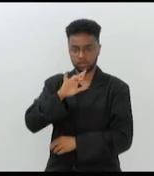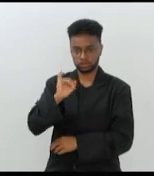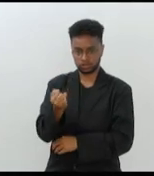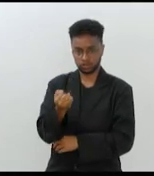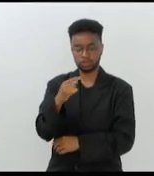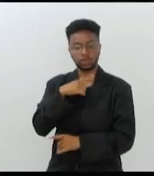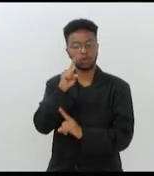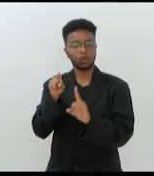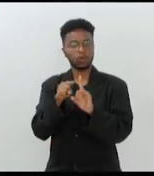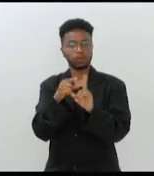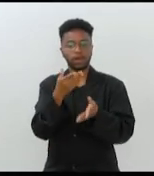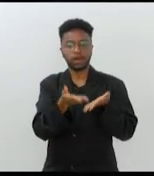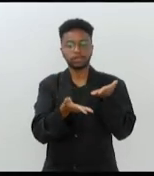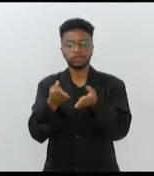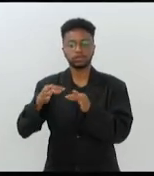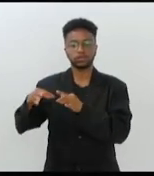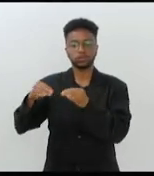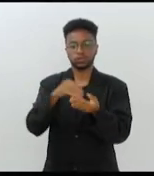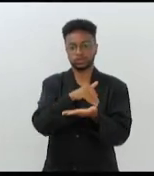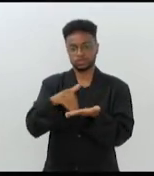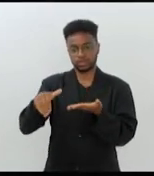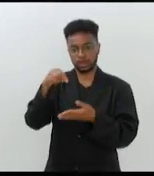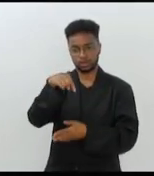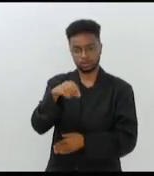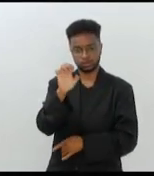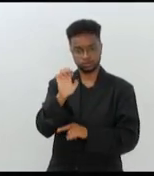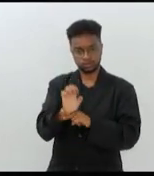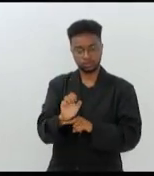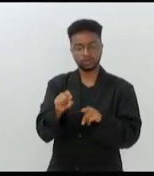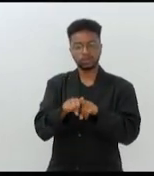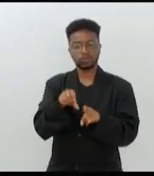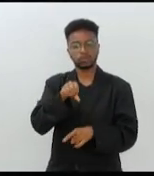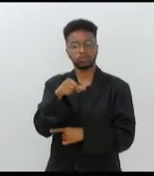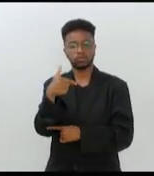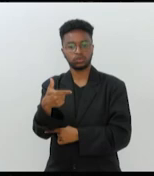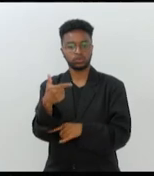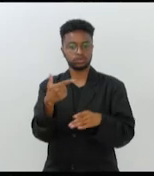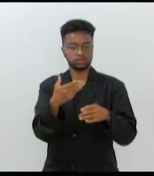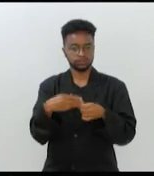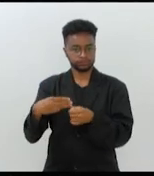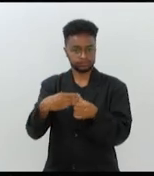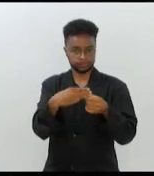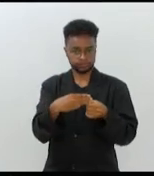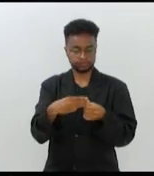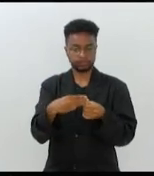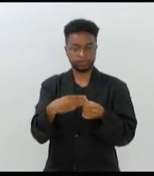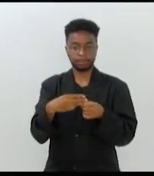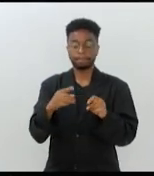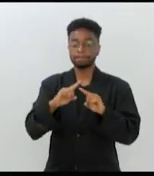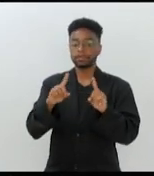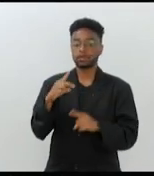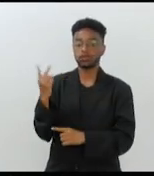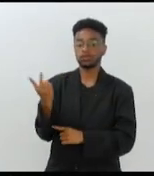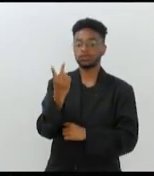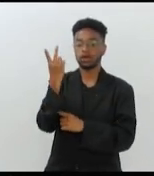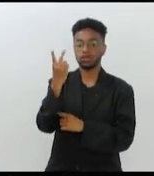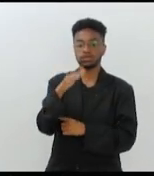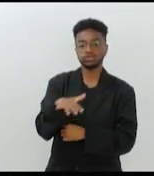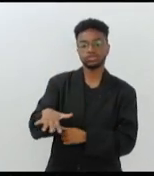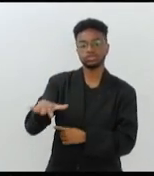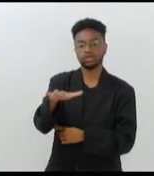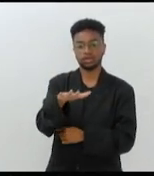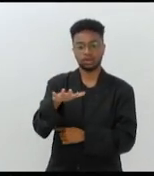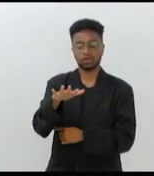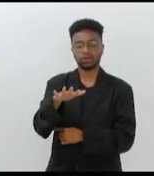atender todas as secretarias de Estado em 92 municípios, cujo valor global é